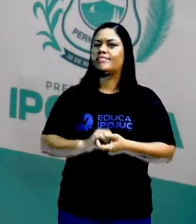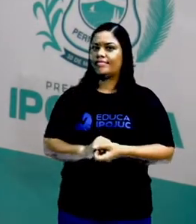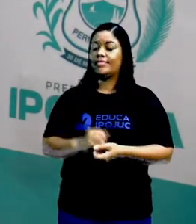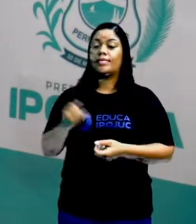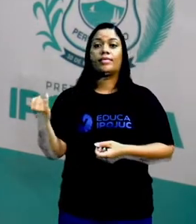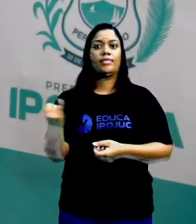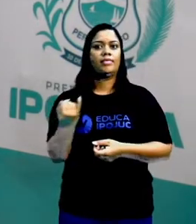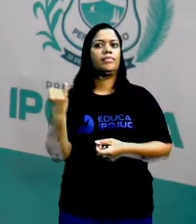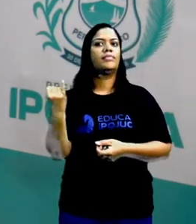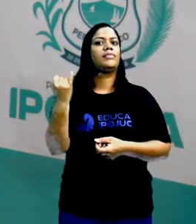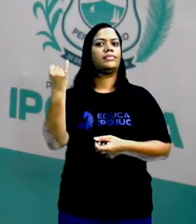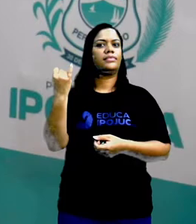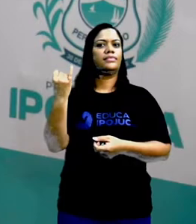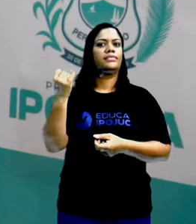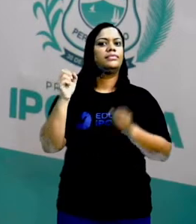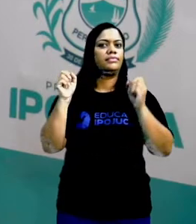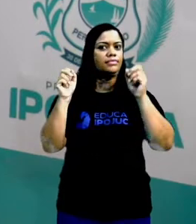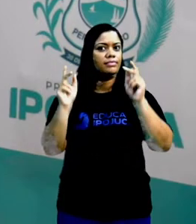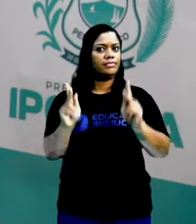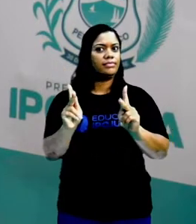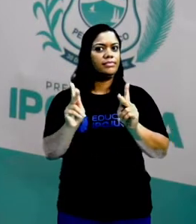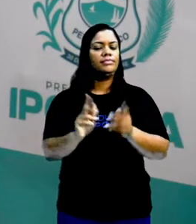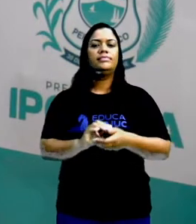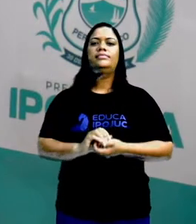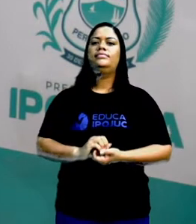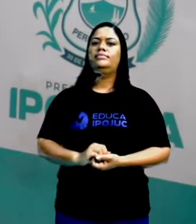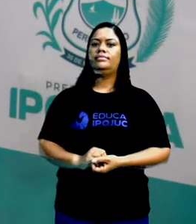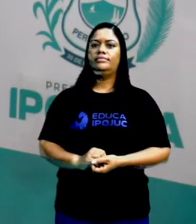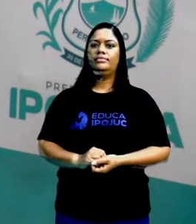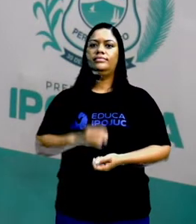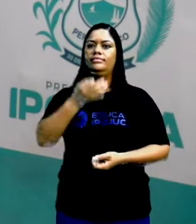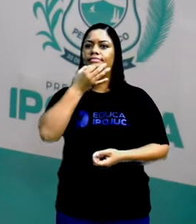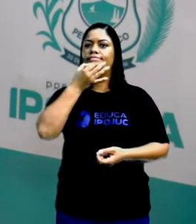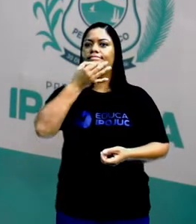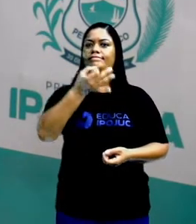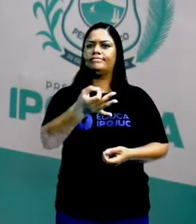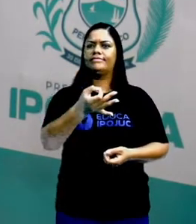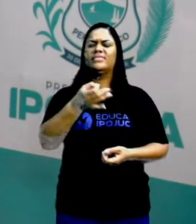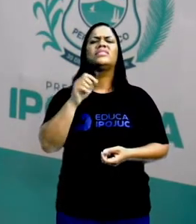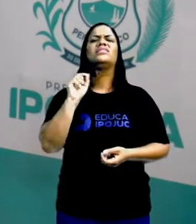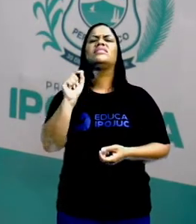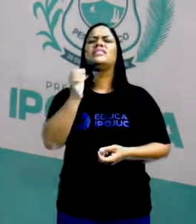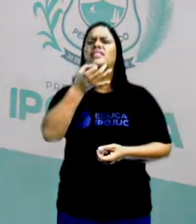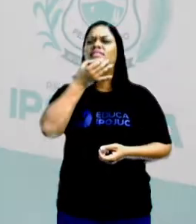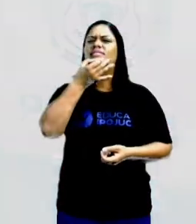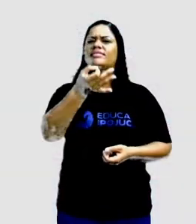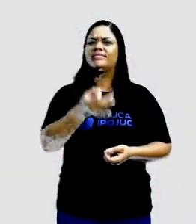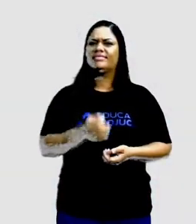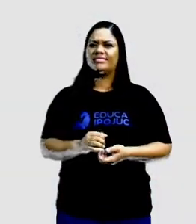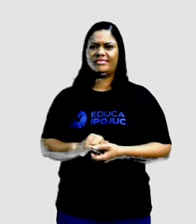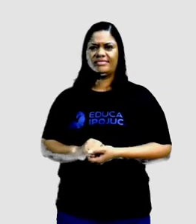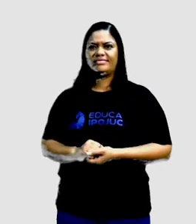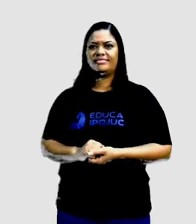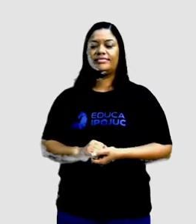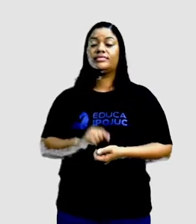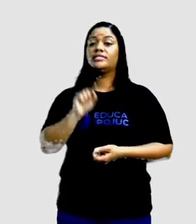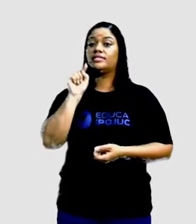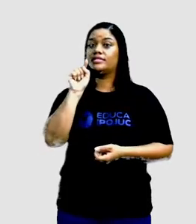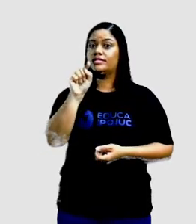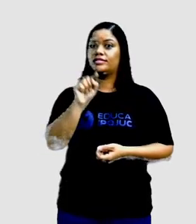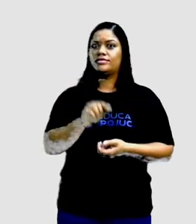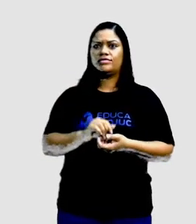é importante isso, ok, pessoal? E aí, opinar. O que é opinar? Opinar é